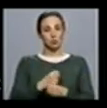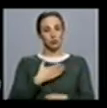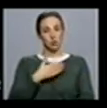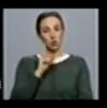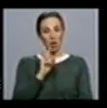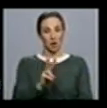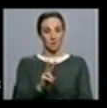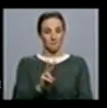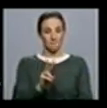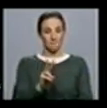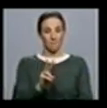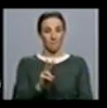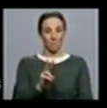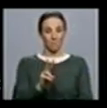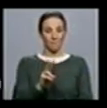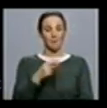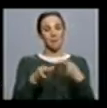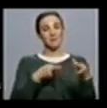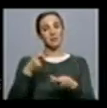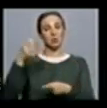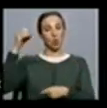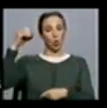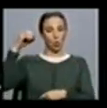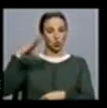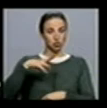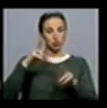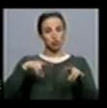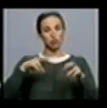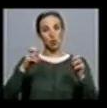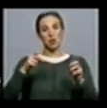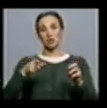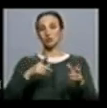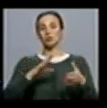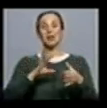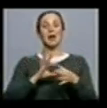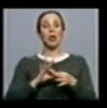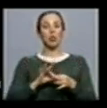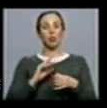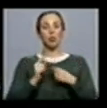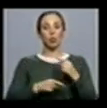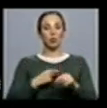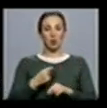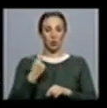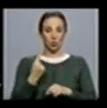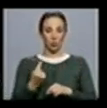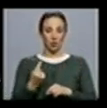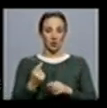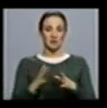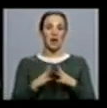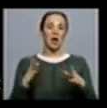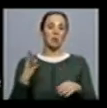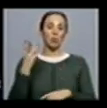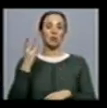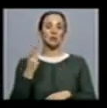para a distribuição do espectro e para a distribuição da luz, descobriram que isto é muito coerente com termos uma enorme quantidade